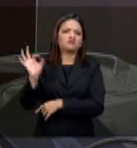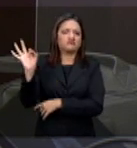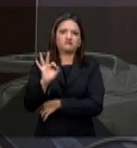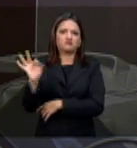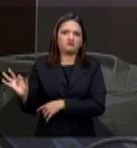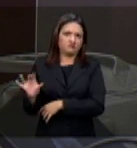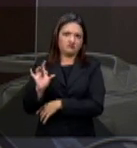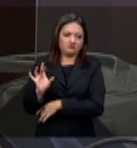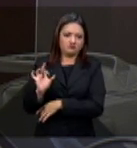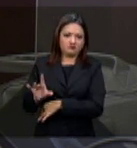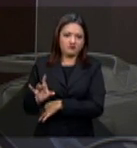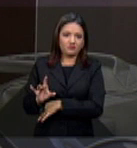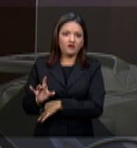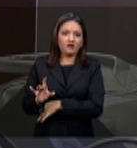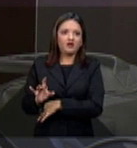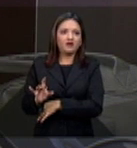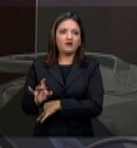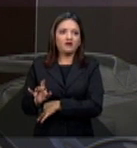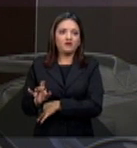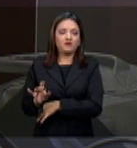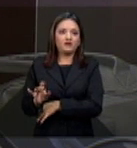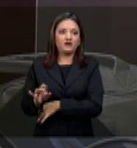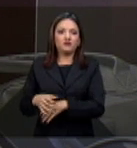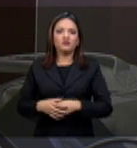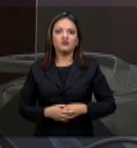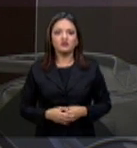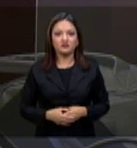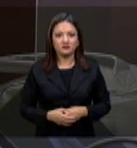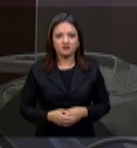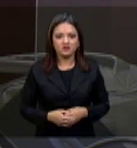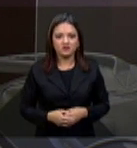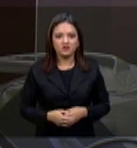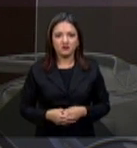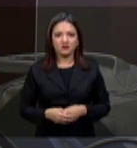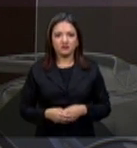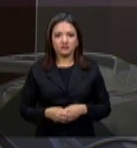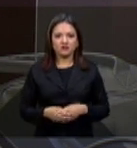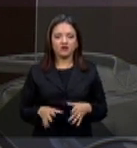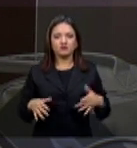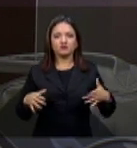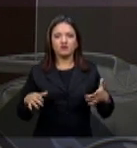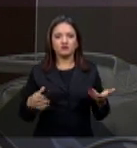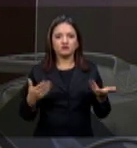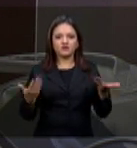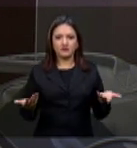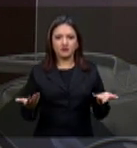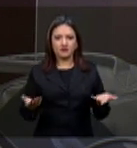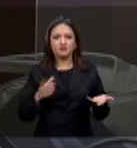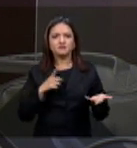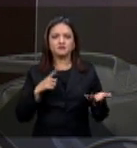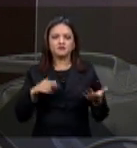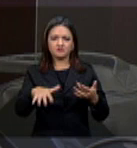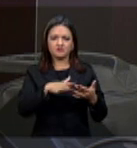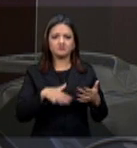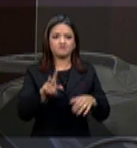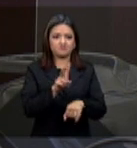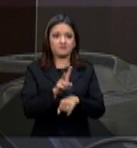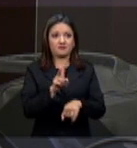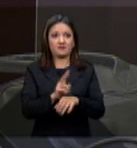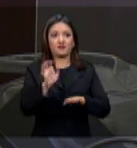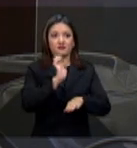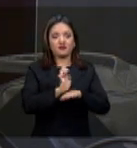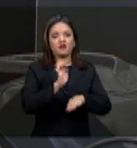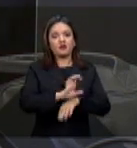1,6%. E a maioria dessas terras ainda não tem os seus procedimentos demarcatórios finalizados. E aí, no meu estado, na Bahia,